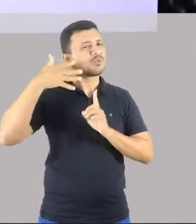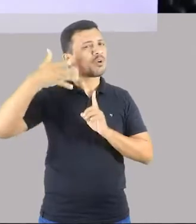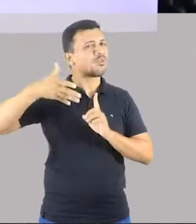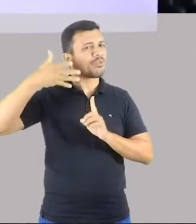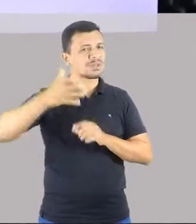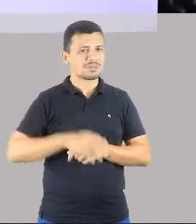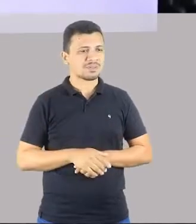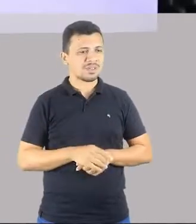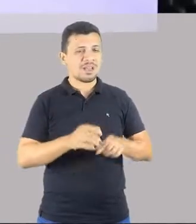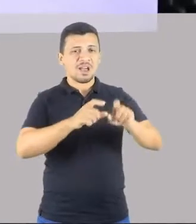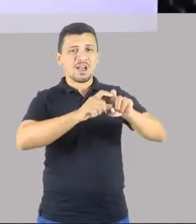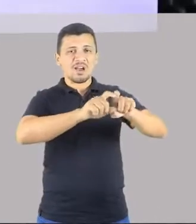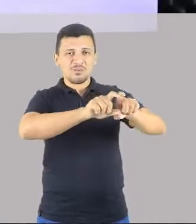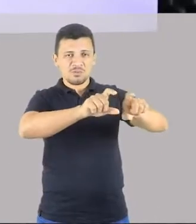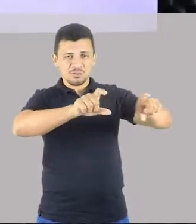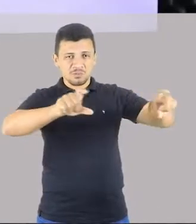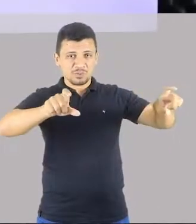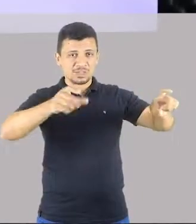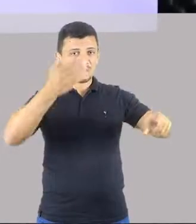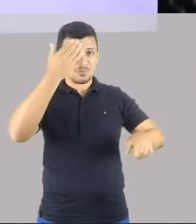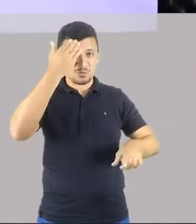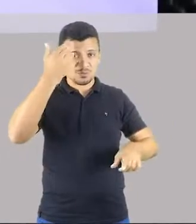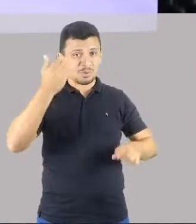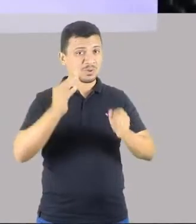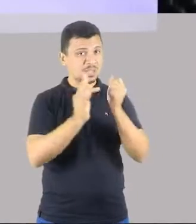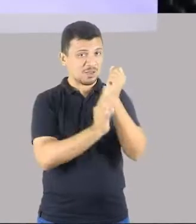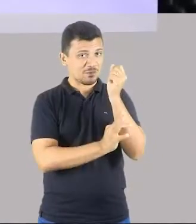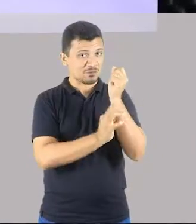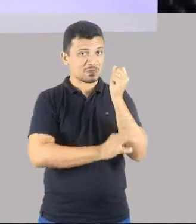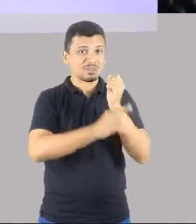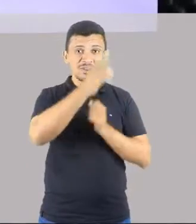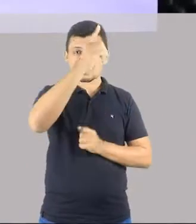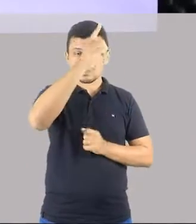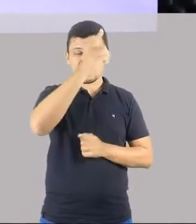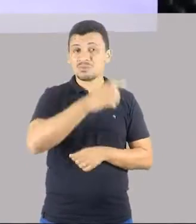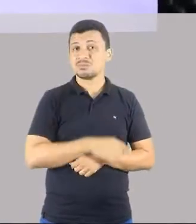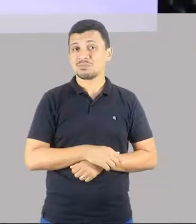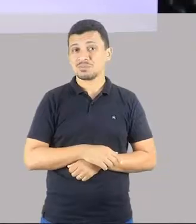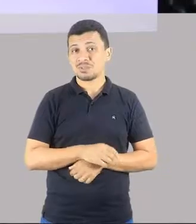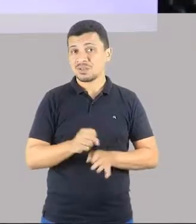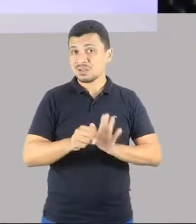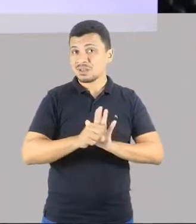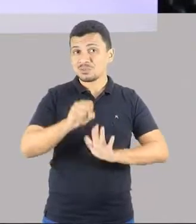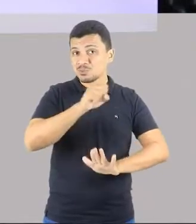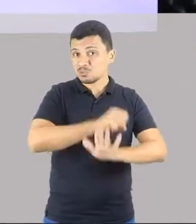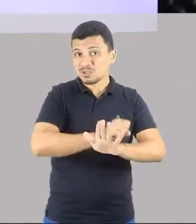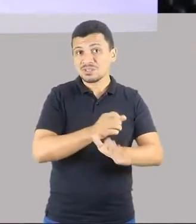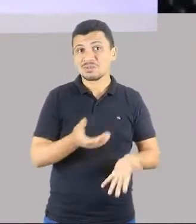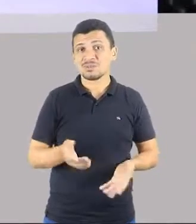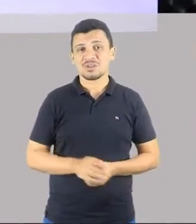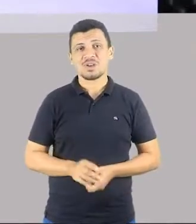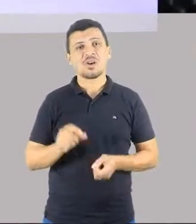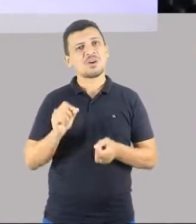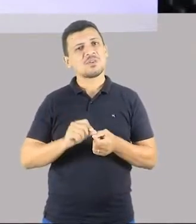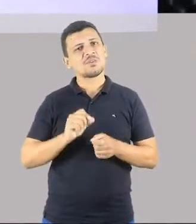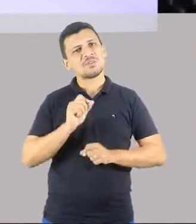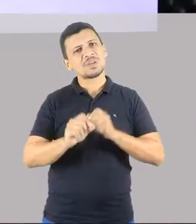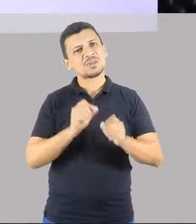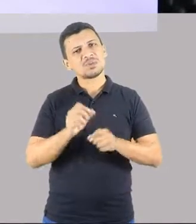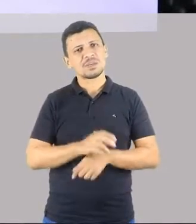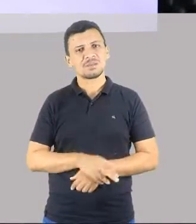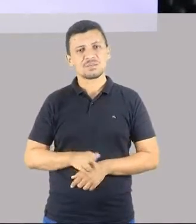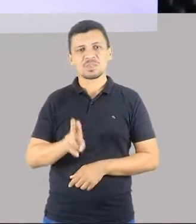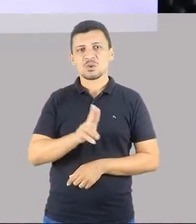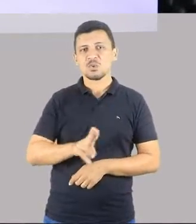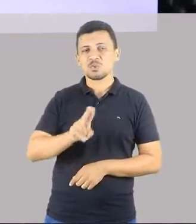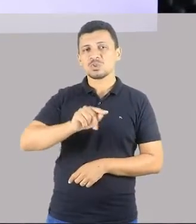frases famosas do físico alemão. Tudo isso aqui é sujeito, certo? E o que foi que ele fez? Ele usou uma